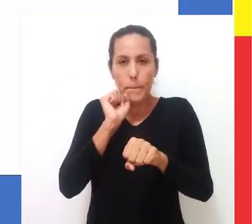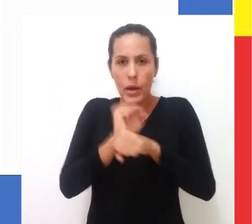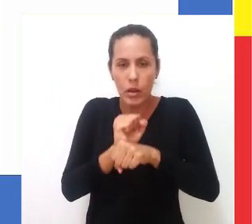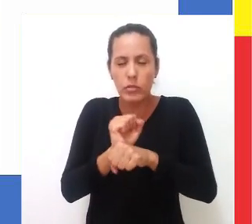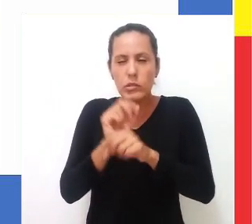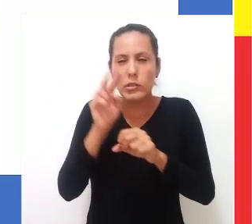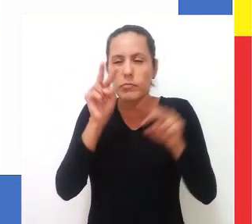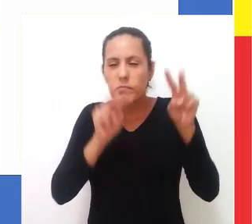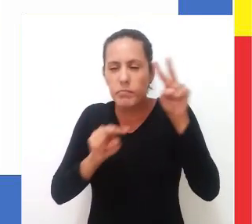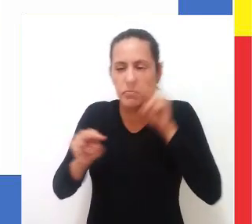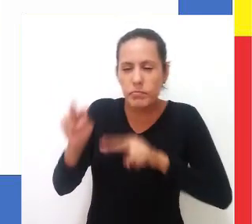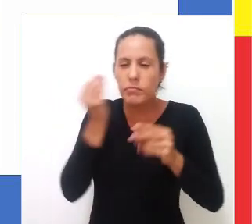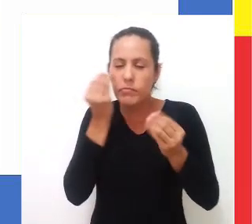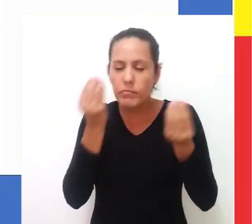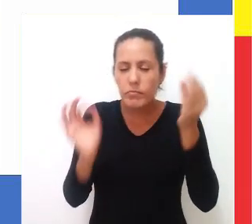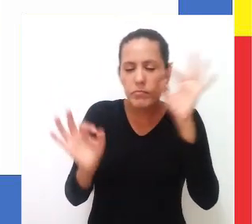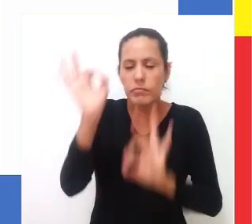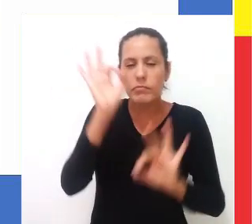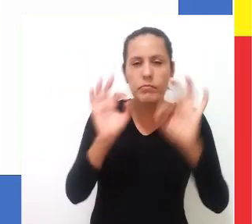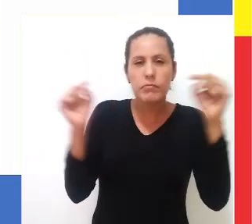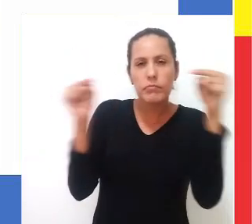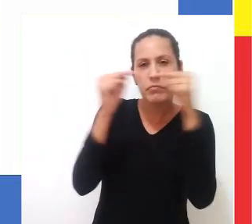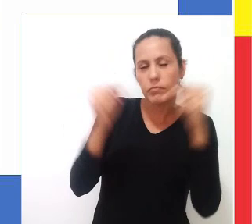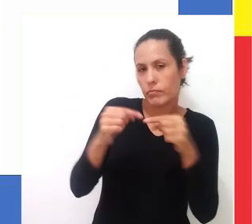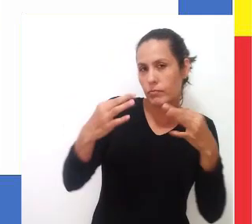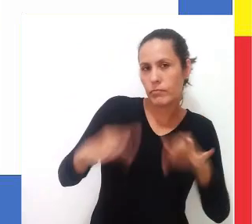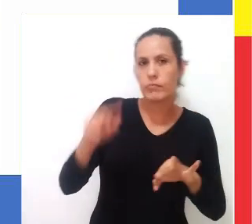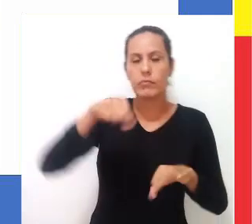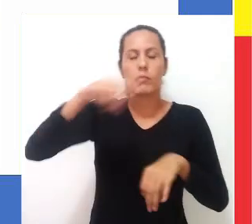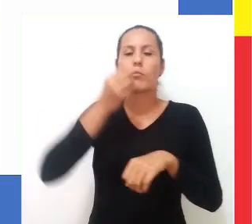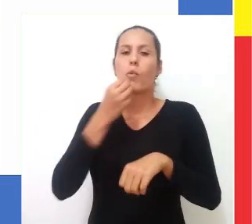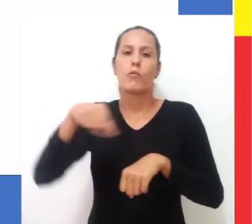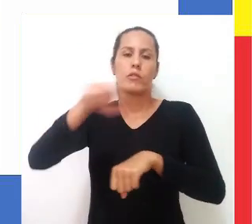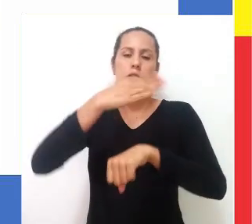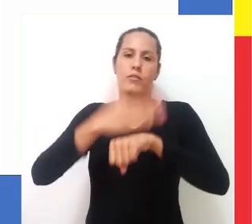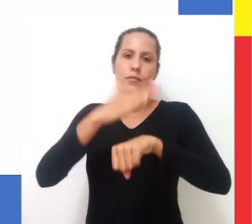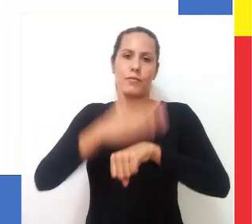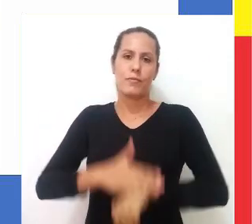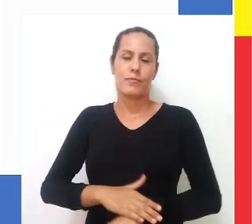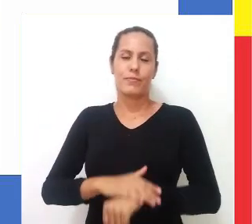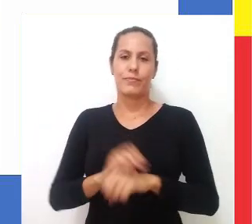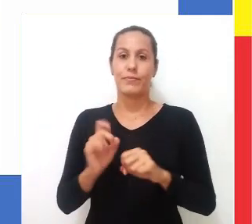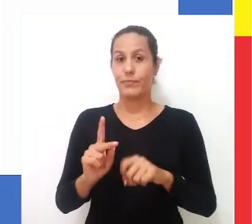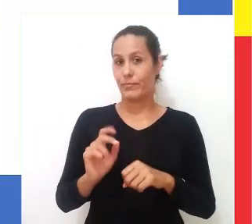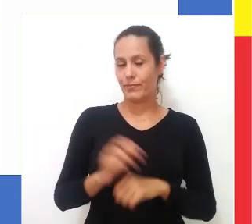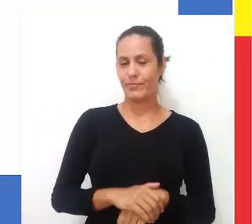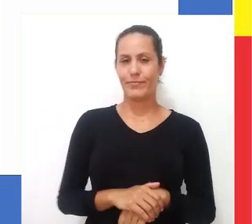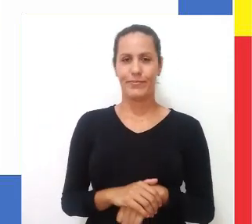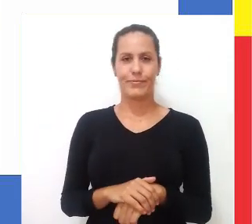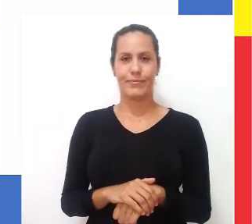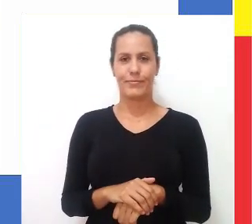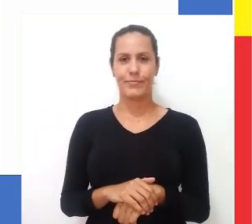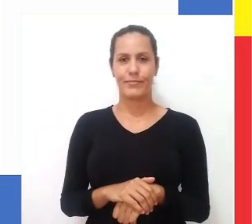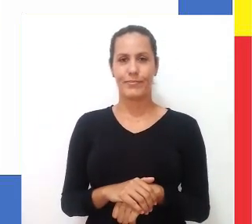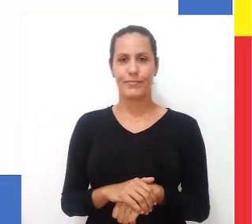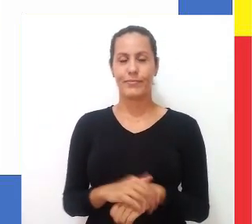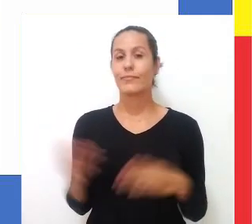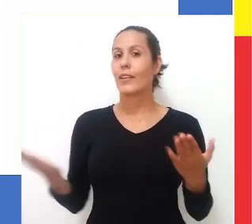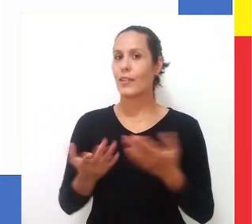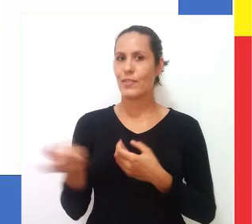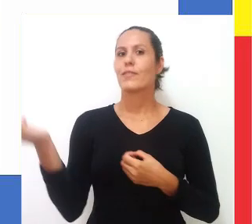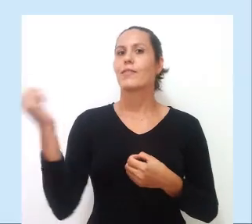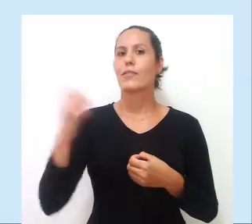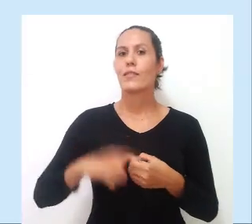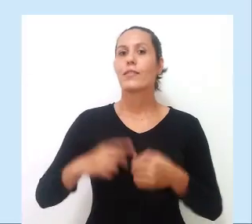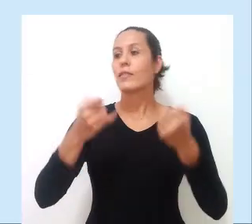tela, observa as imagens e tenta colocar em ordem. Então, é muito bom para vocês exercitarem a escrita de vocês, esses